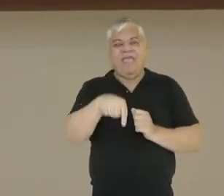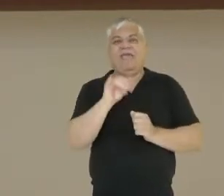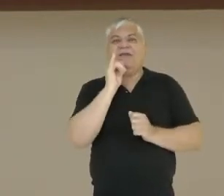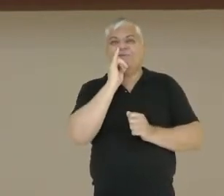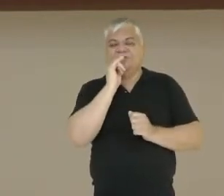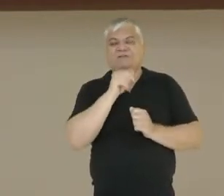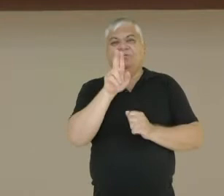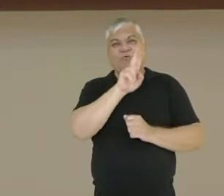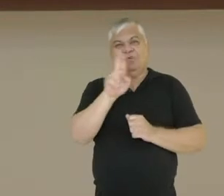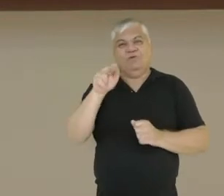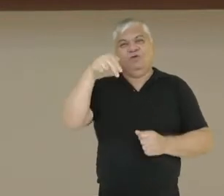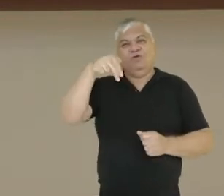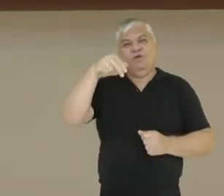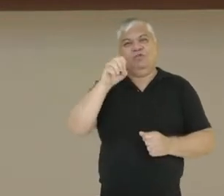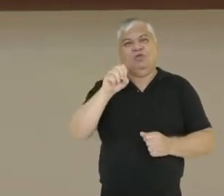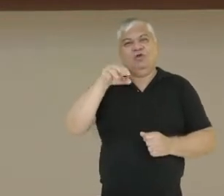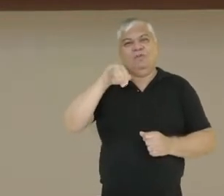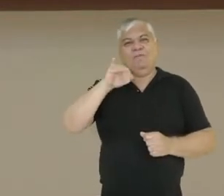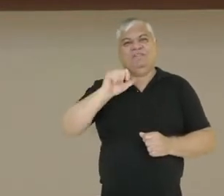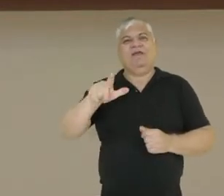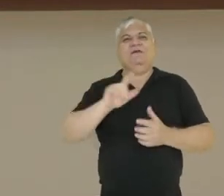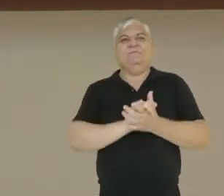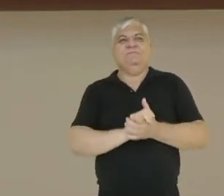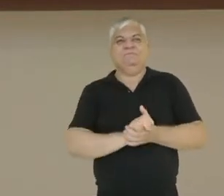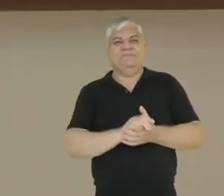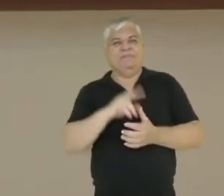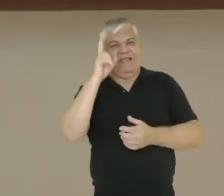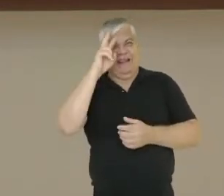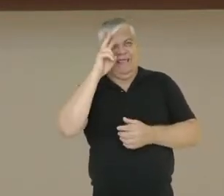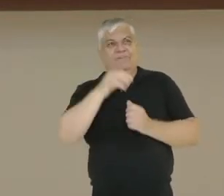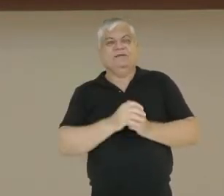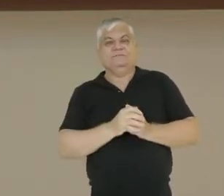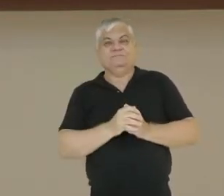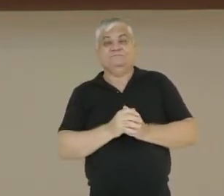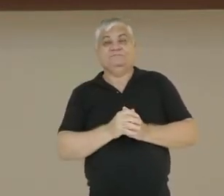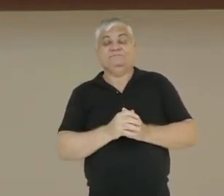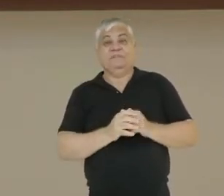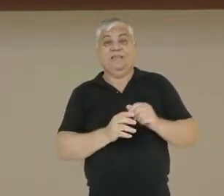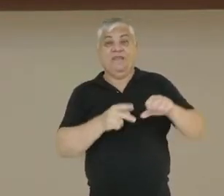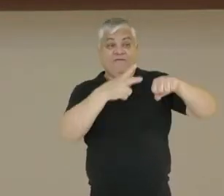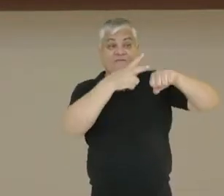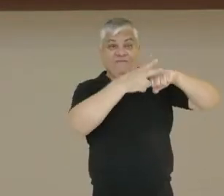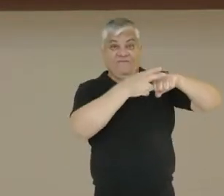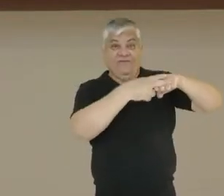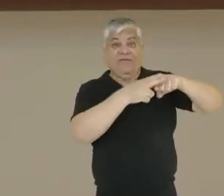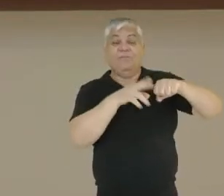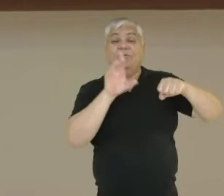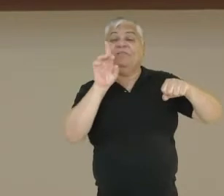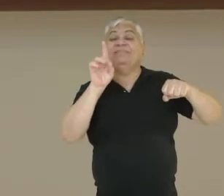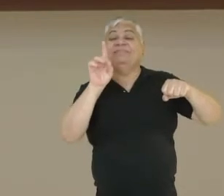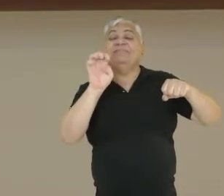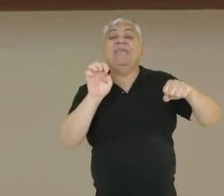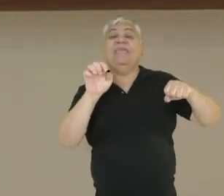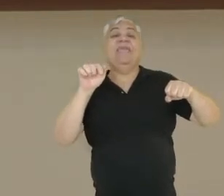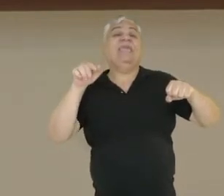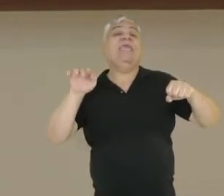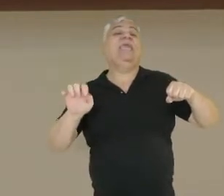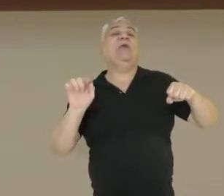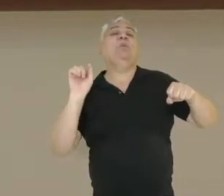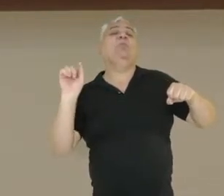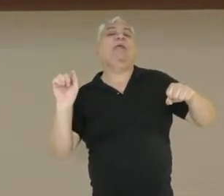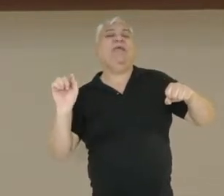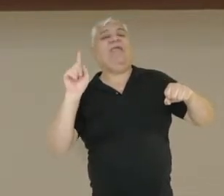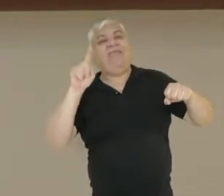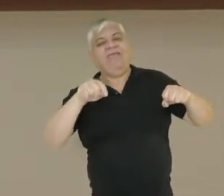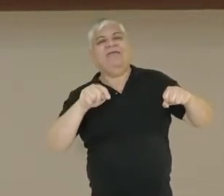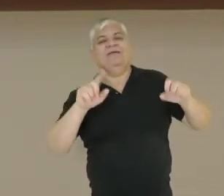completiva nominal. Mas o truque que eu dei para vocês antes era bem mais fácil, ó. Há chances de que a notícia, há chances disso. Então